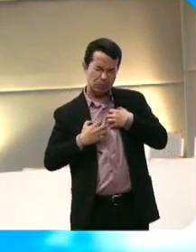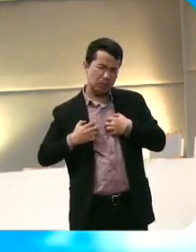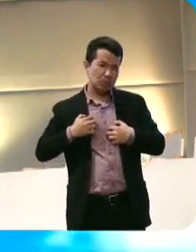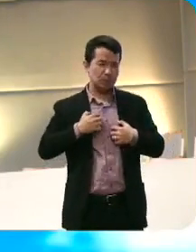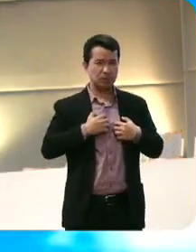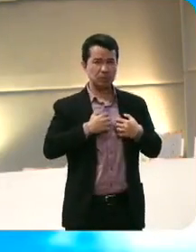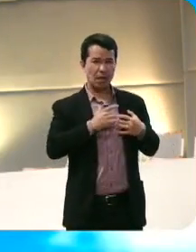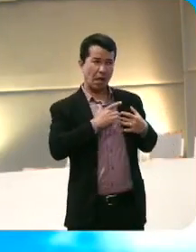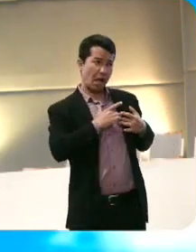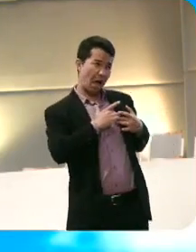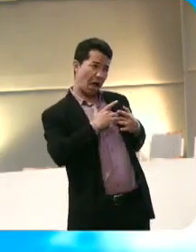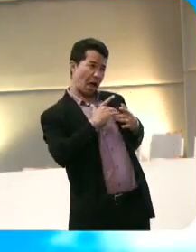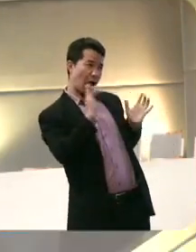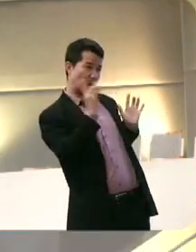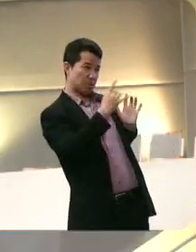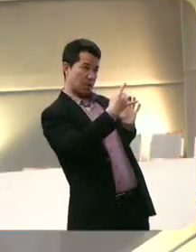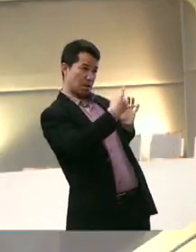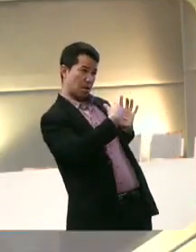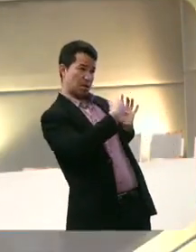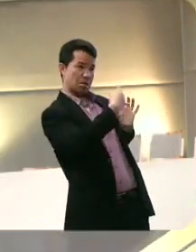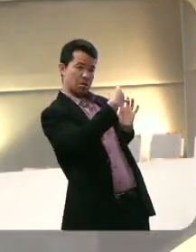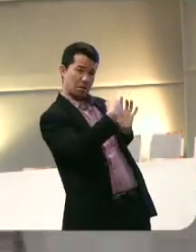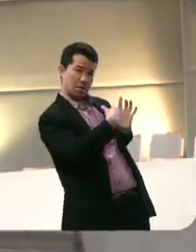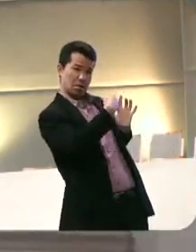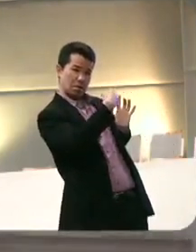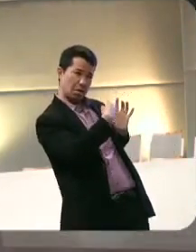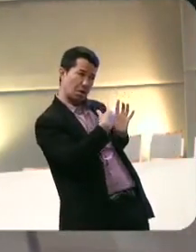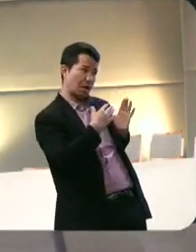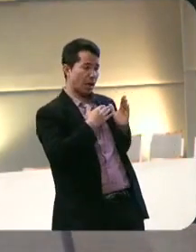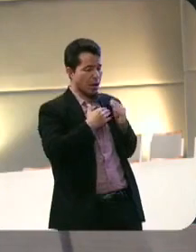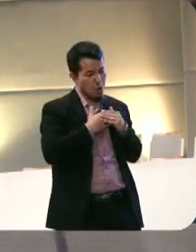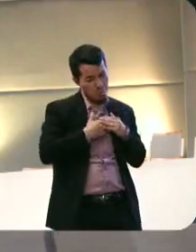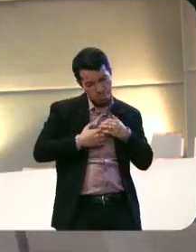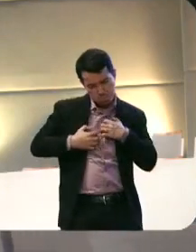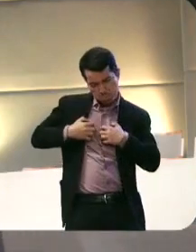Aqui o que Deus oferece é um anjo. E